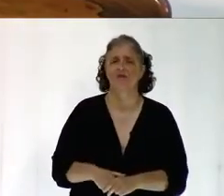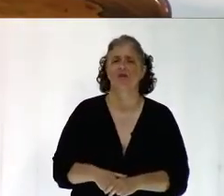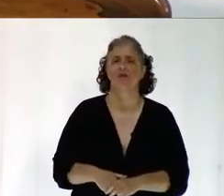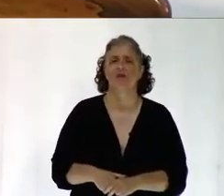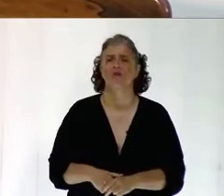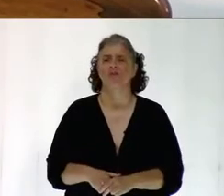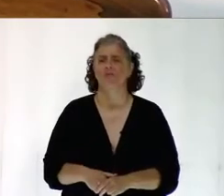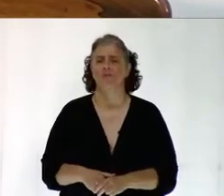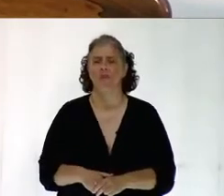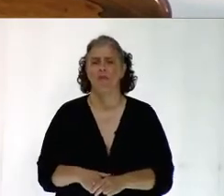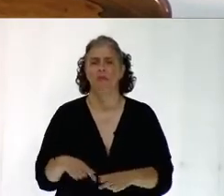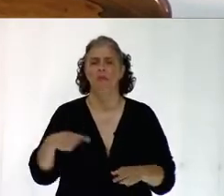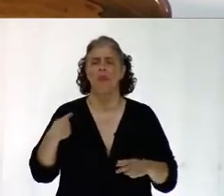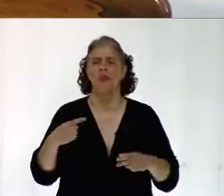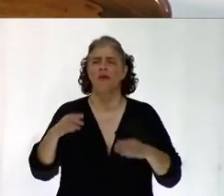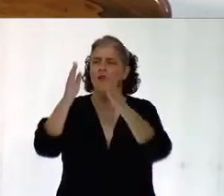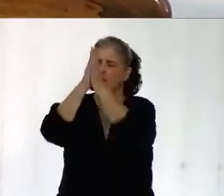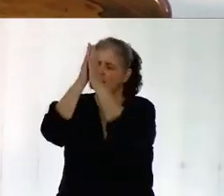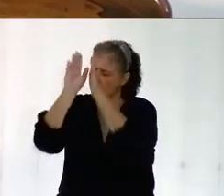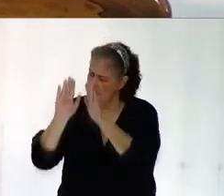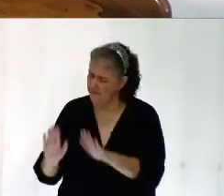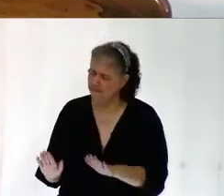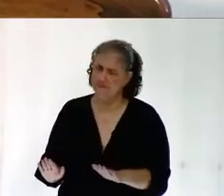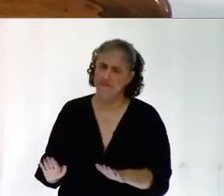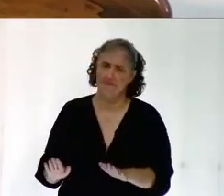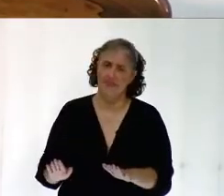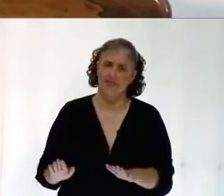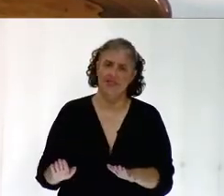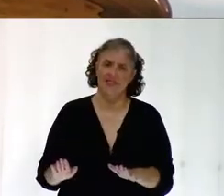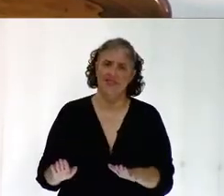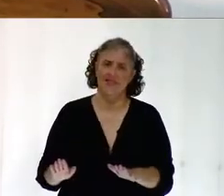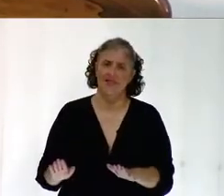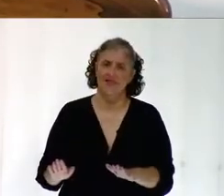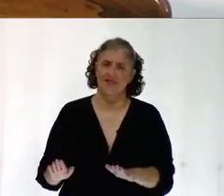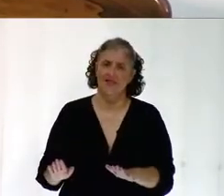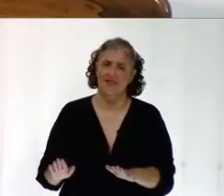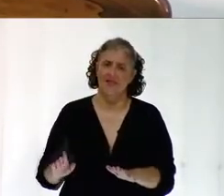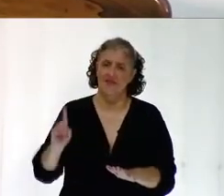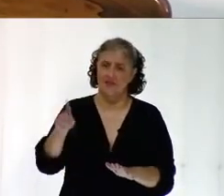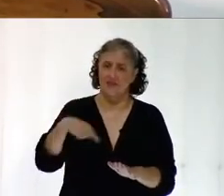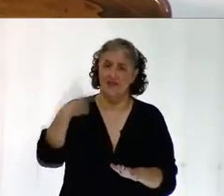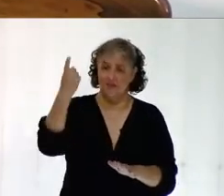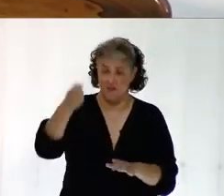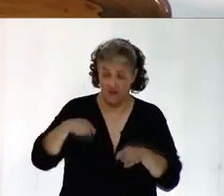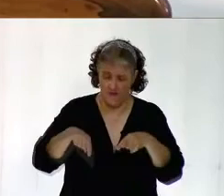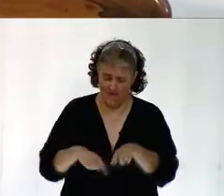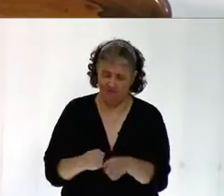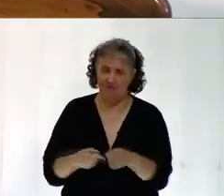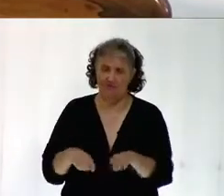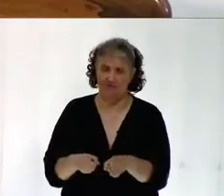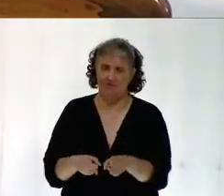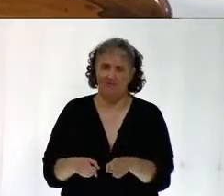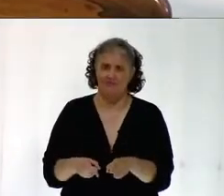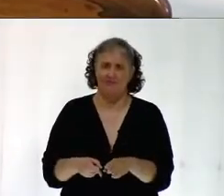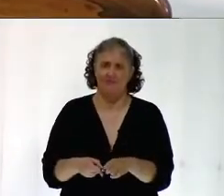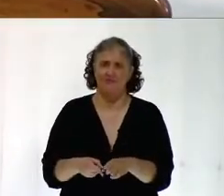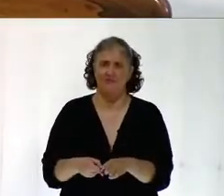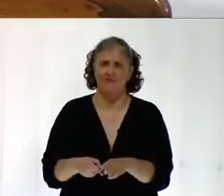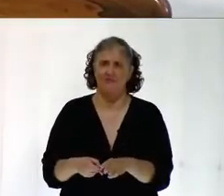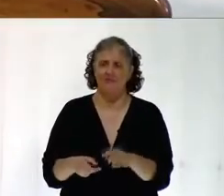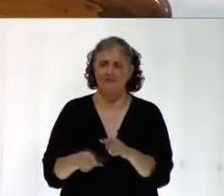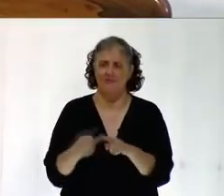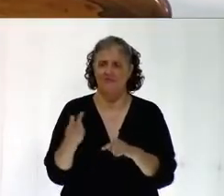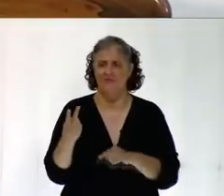haja uma a duração e depois da tentação só sobram duas